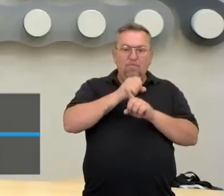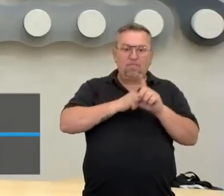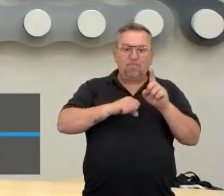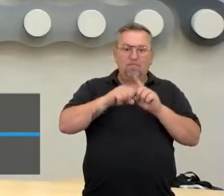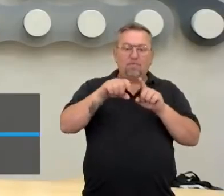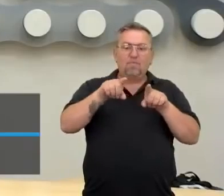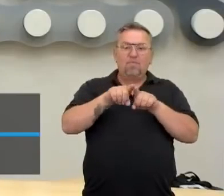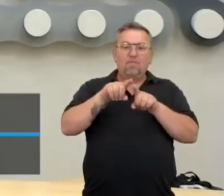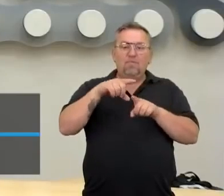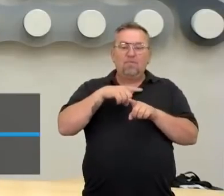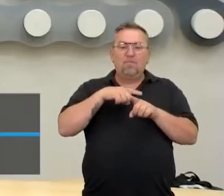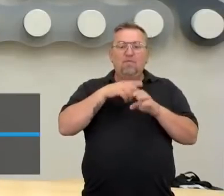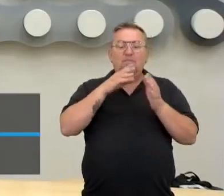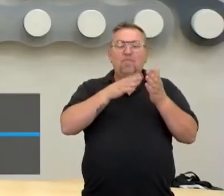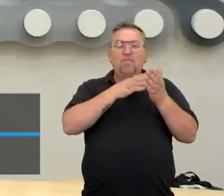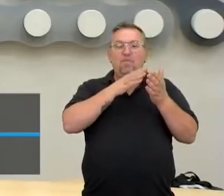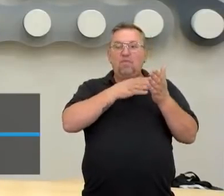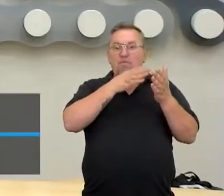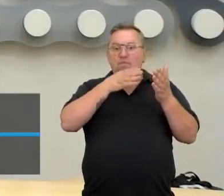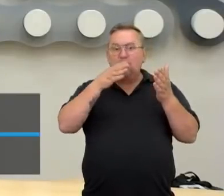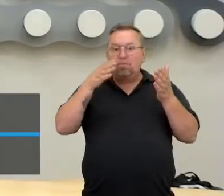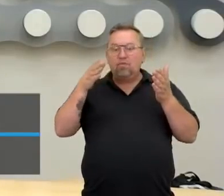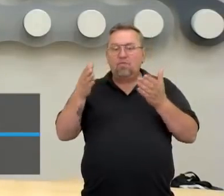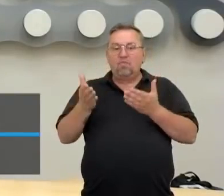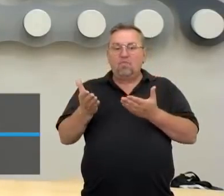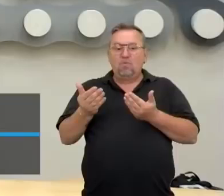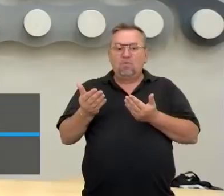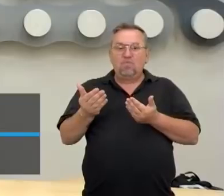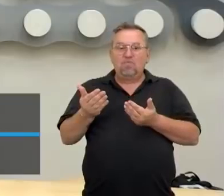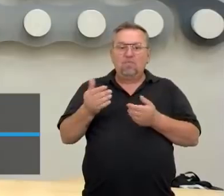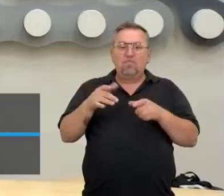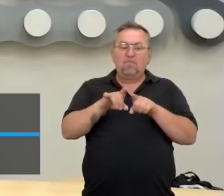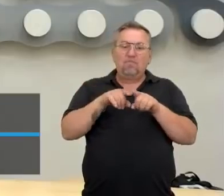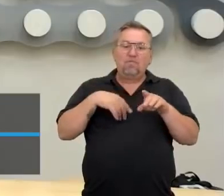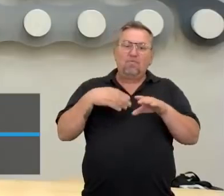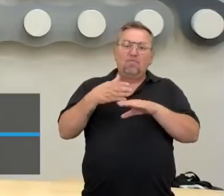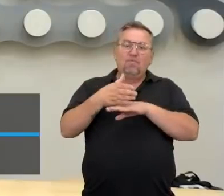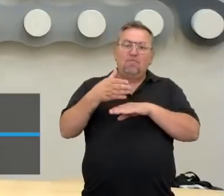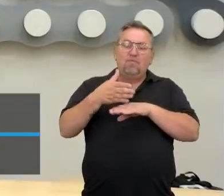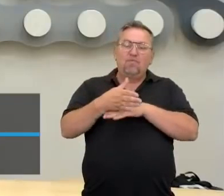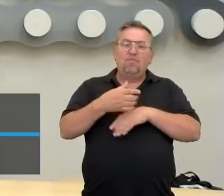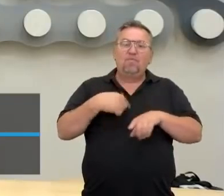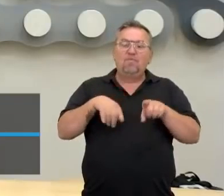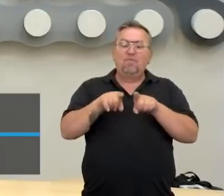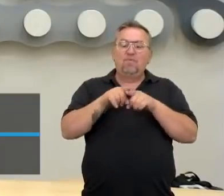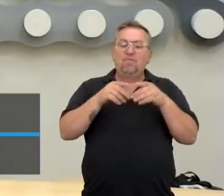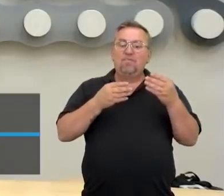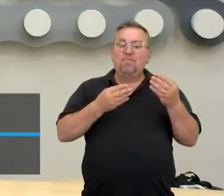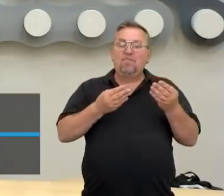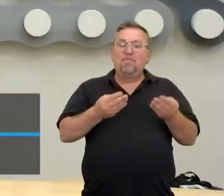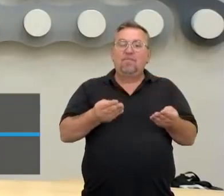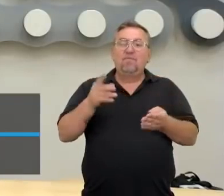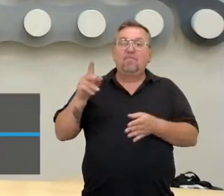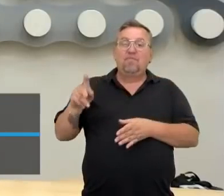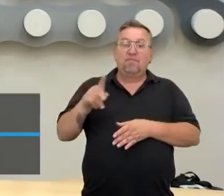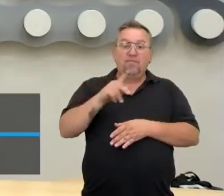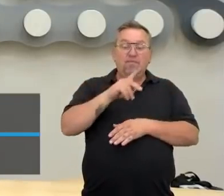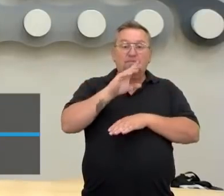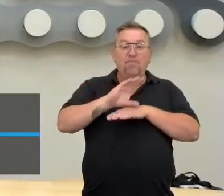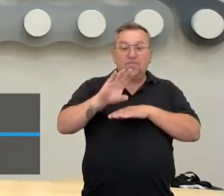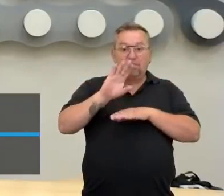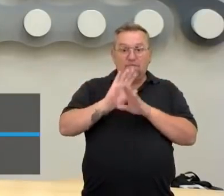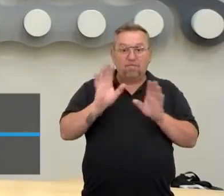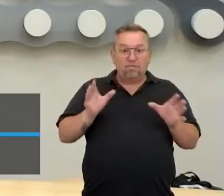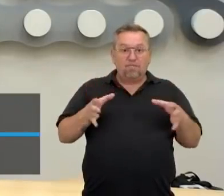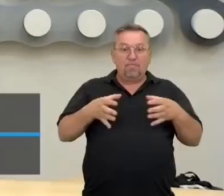ele tem uma biblioteca que ajuda os jovens, que dá acesso e também oferecem com professores cursos